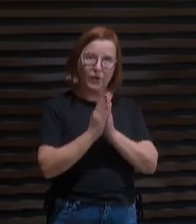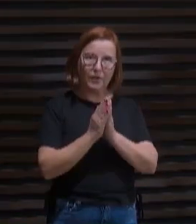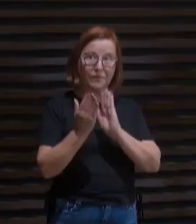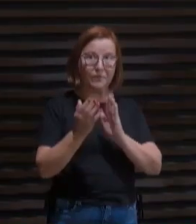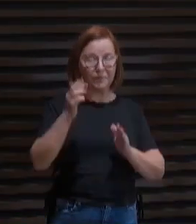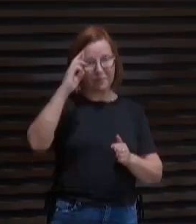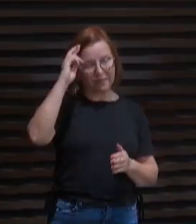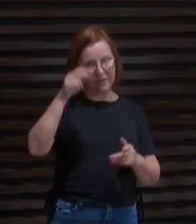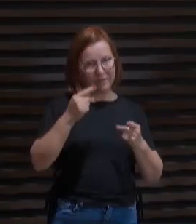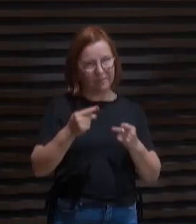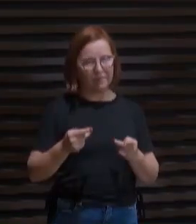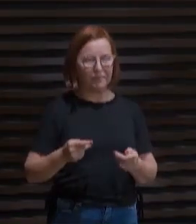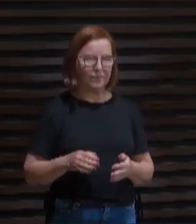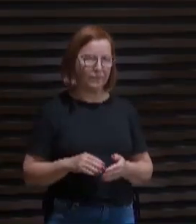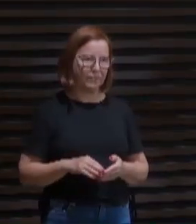disse,